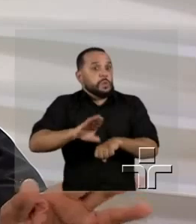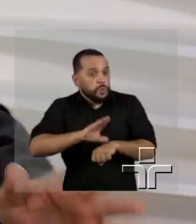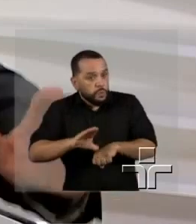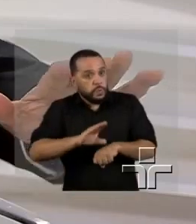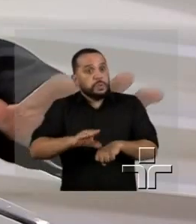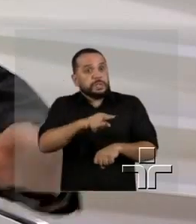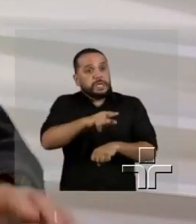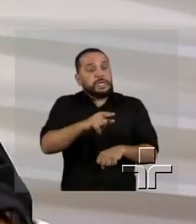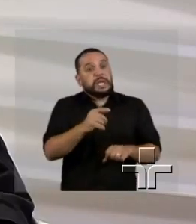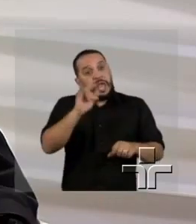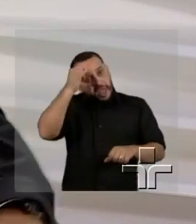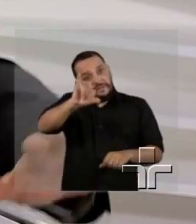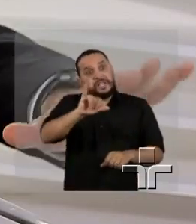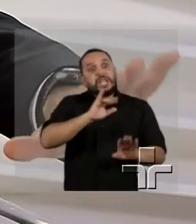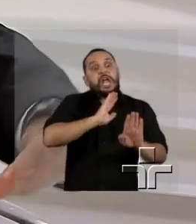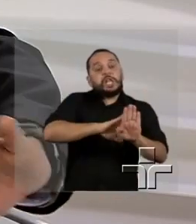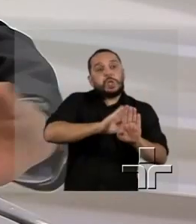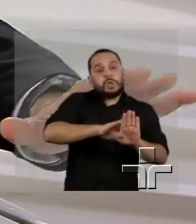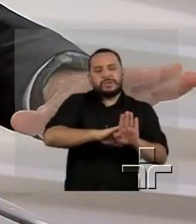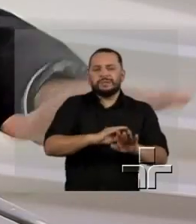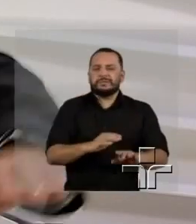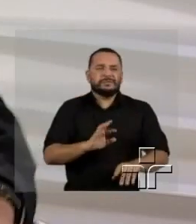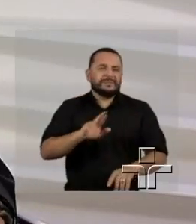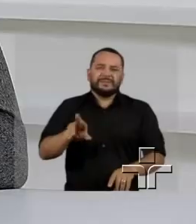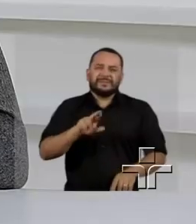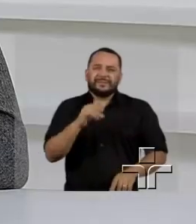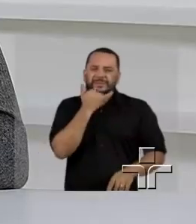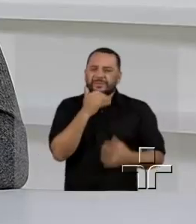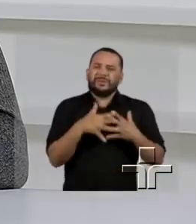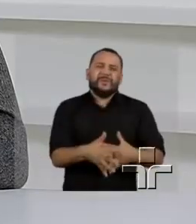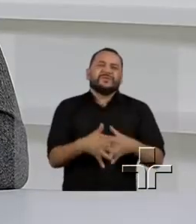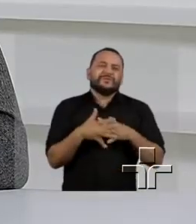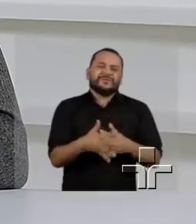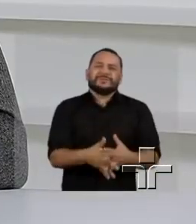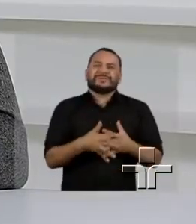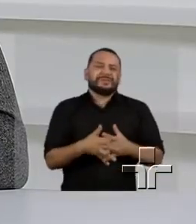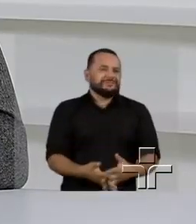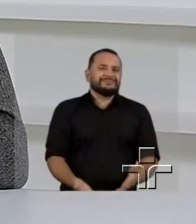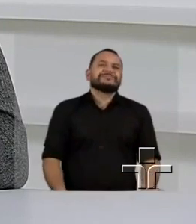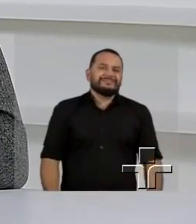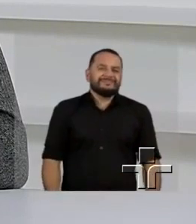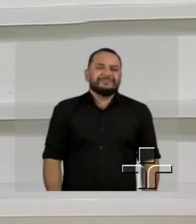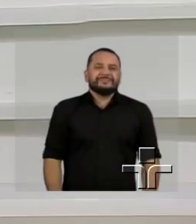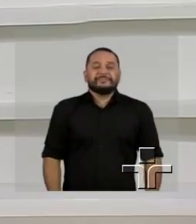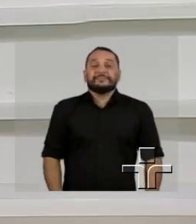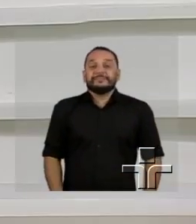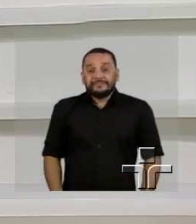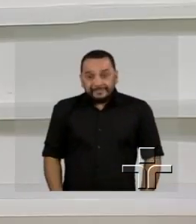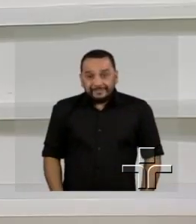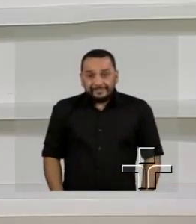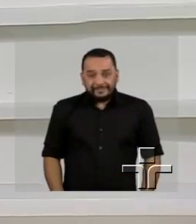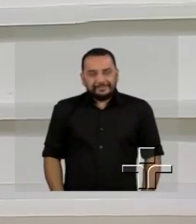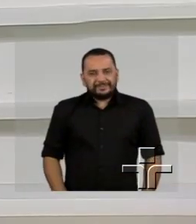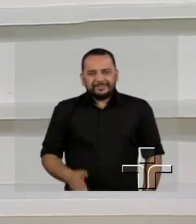assuntos nacionais. Não sei até que ponto também que é conveniente, né,